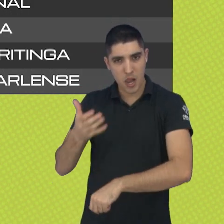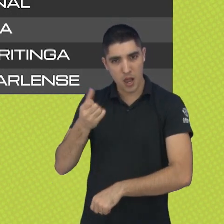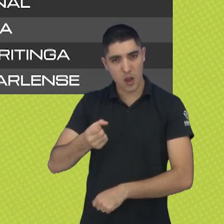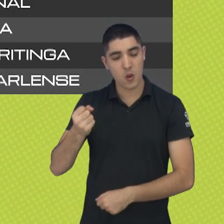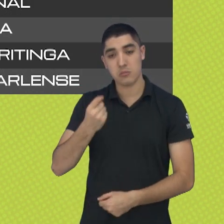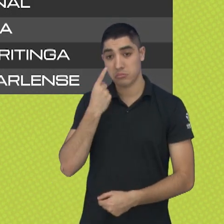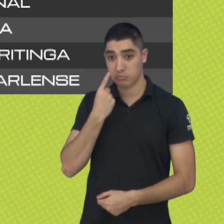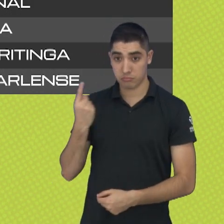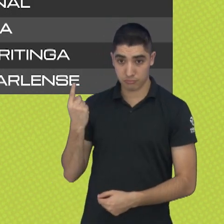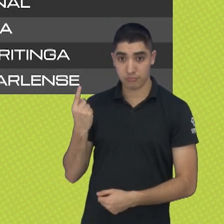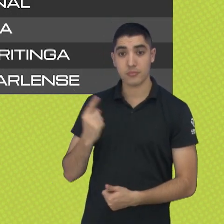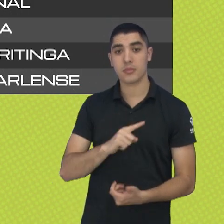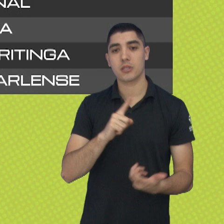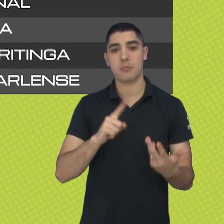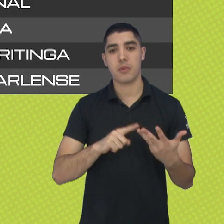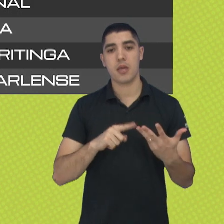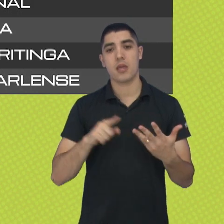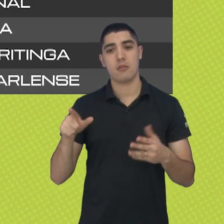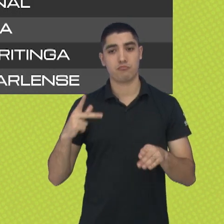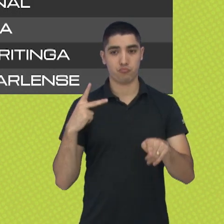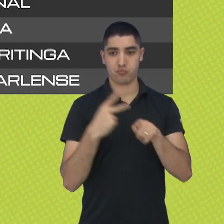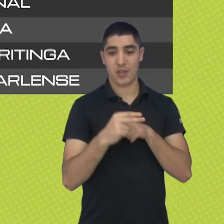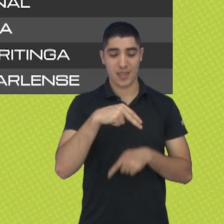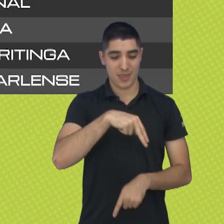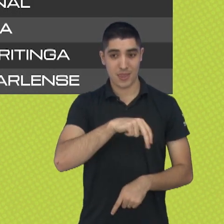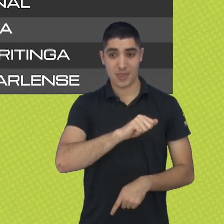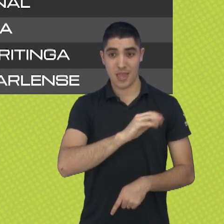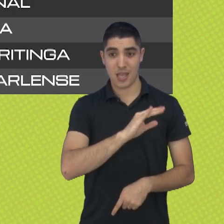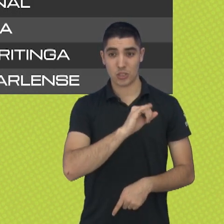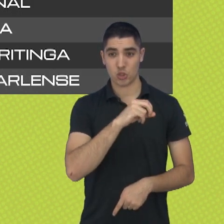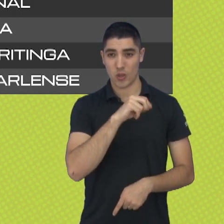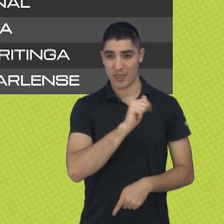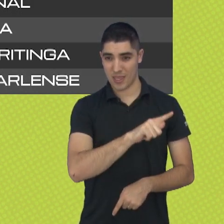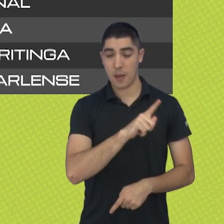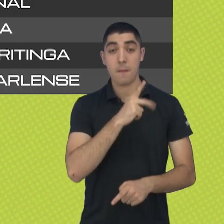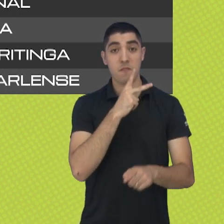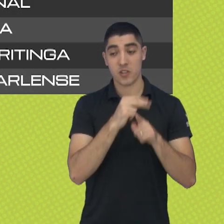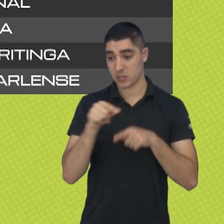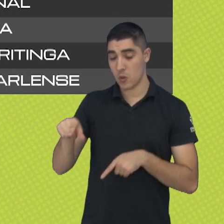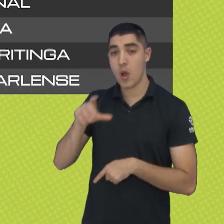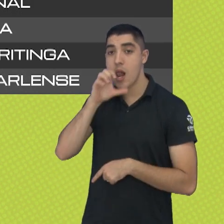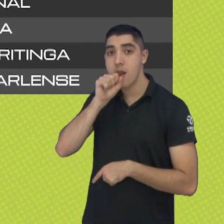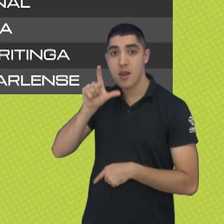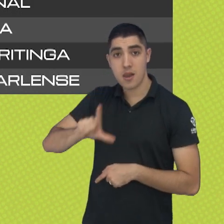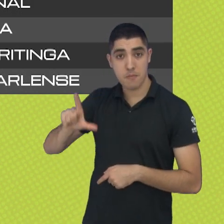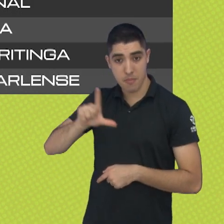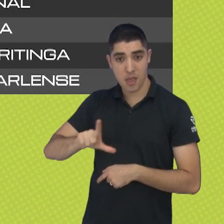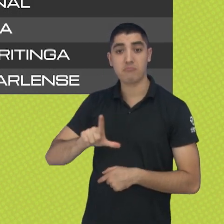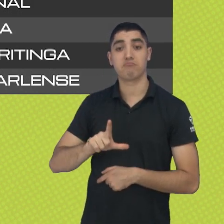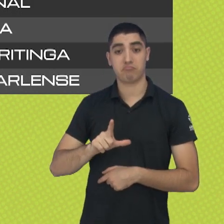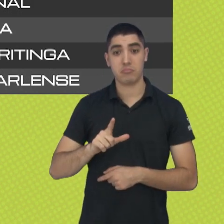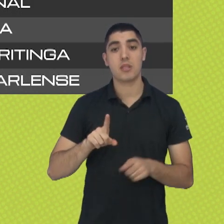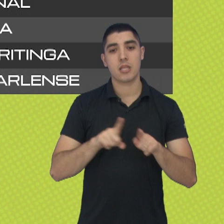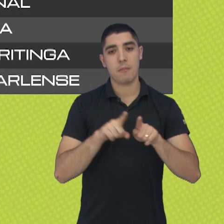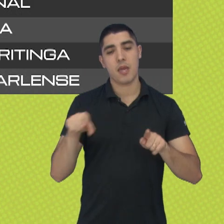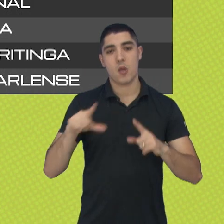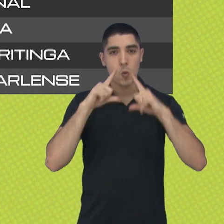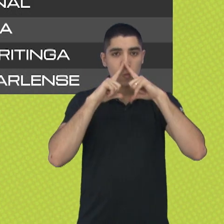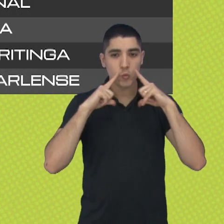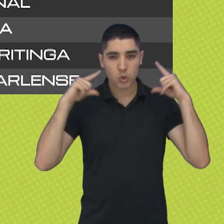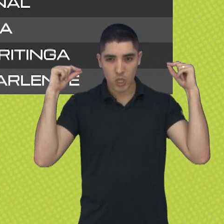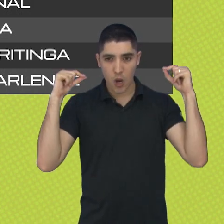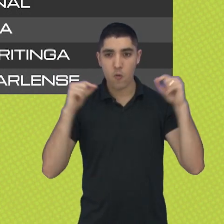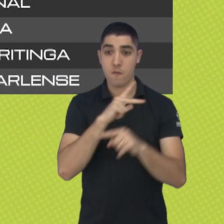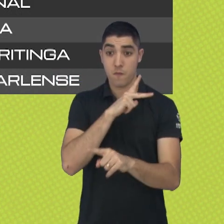resultado fora de casa, o Nacional bateu o Independente de Limeira lá em Limeira por 2-0. 15 de Jaú aí fez valer o mando de campo e venceu